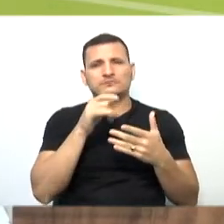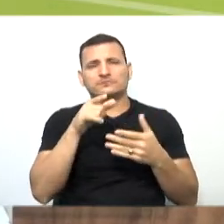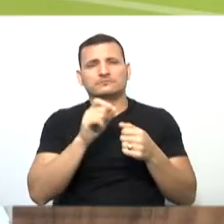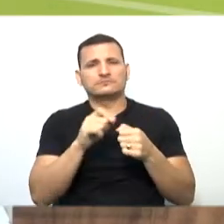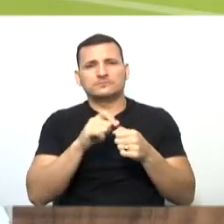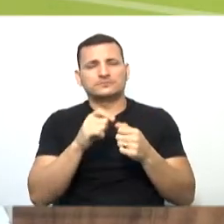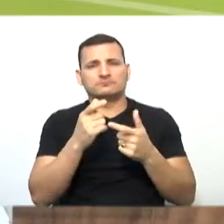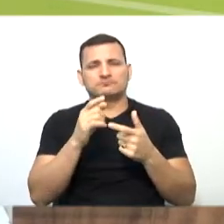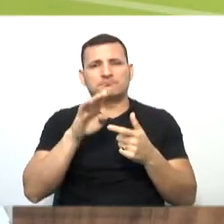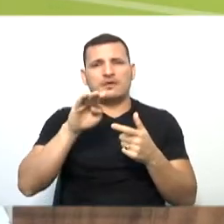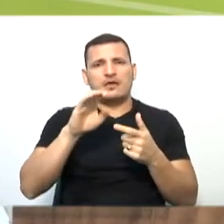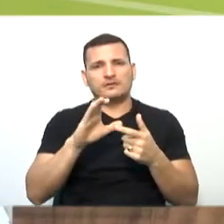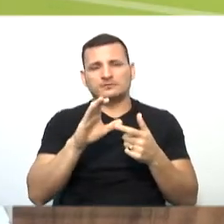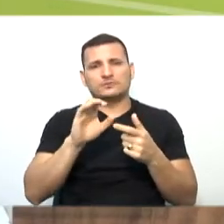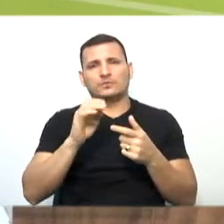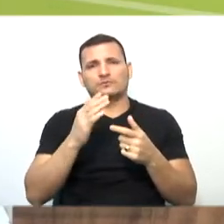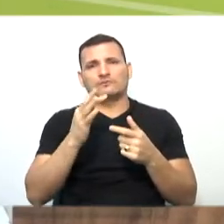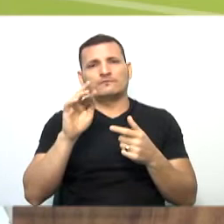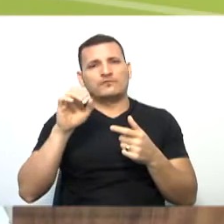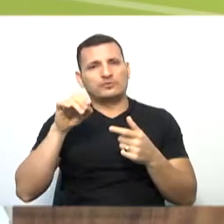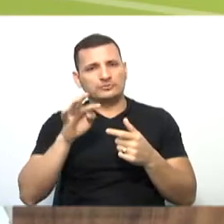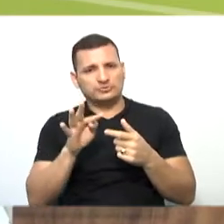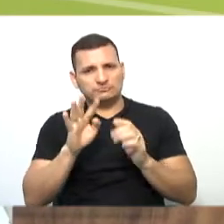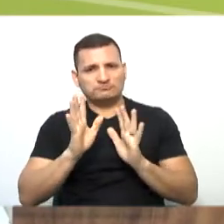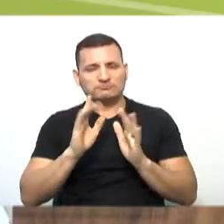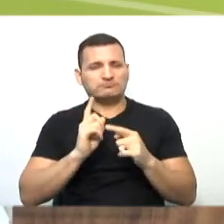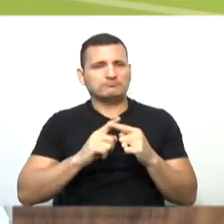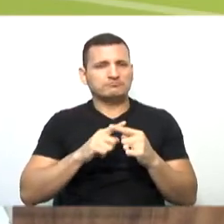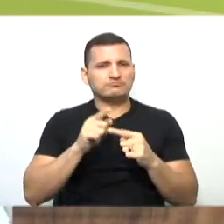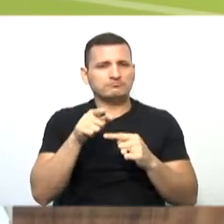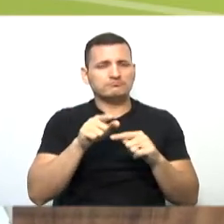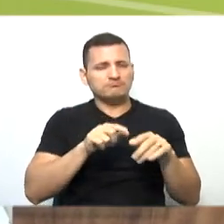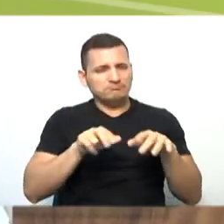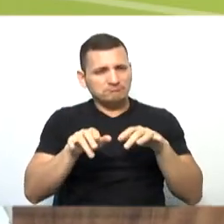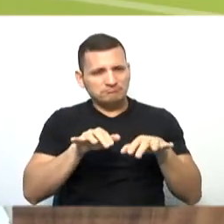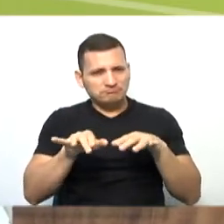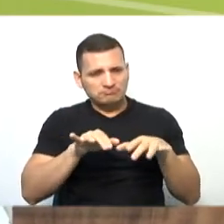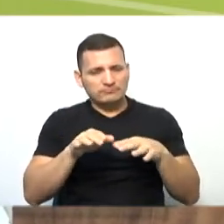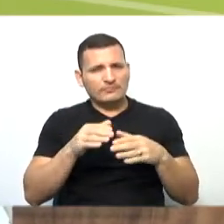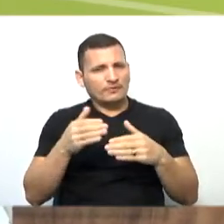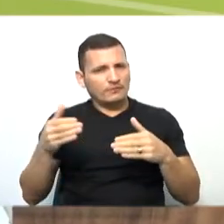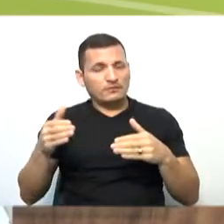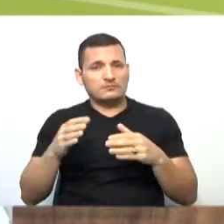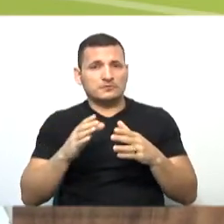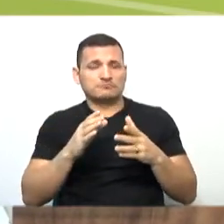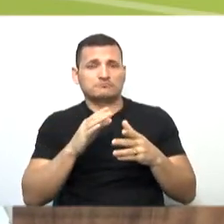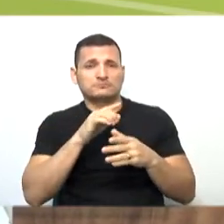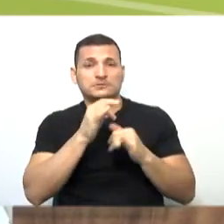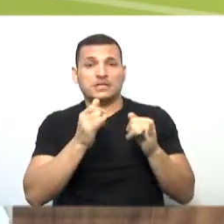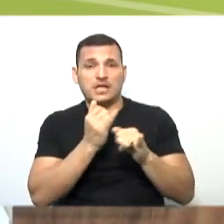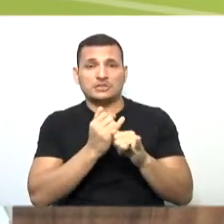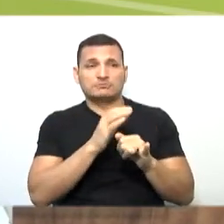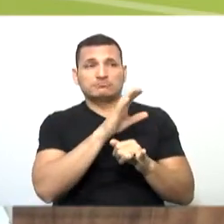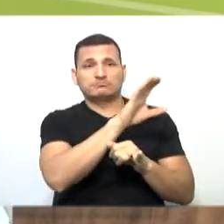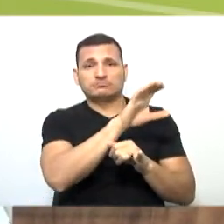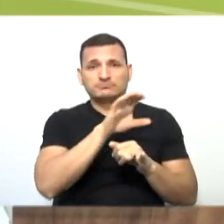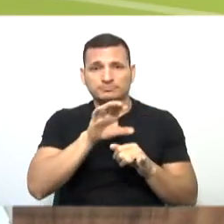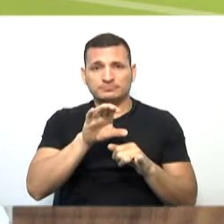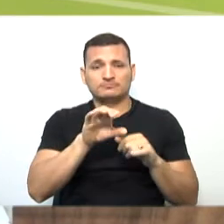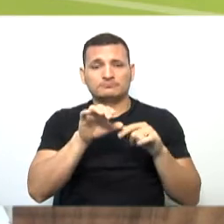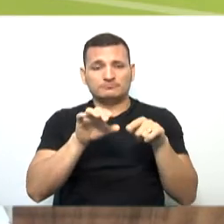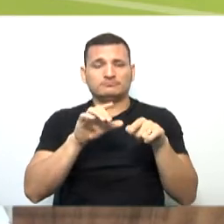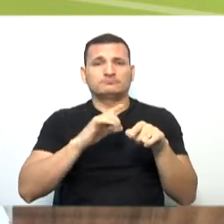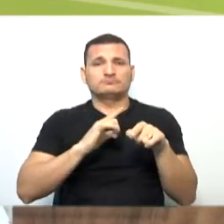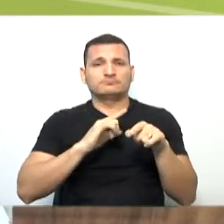back-end ou front-end. Por quê? Depois de um certo tempo de código, até mesmo se você for pegar um código da internet, professora Nayara, ele vai estar